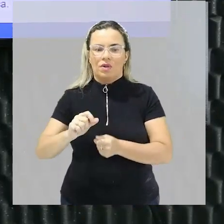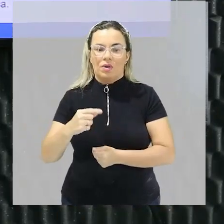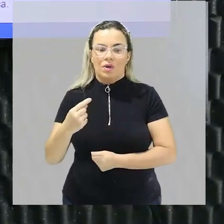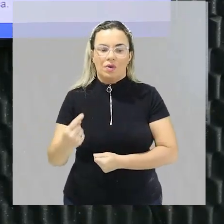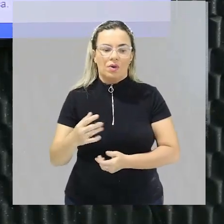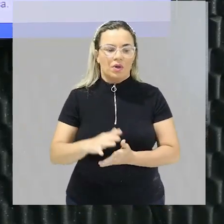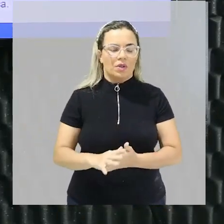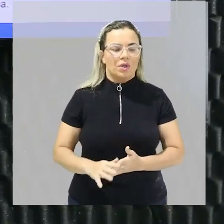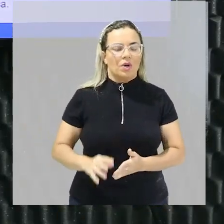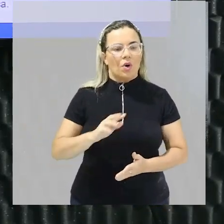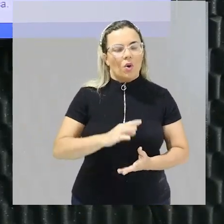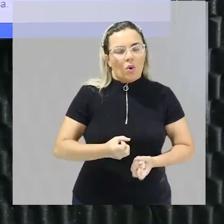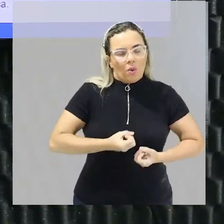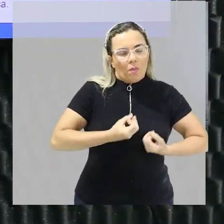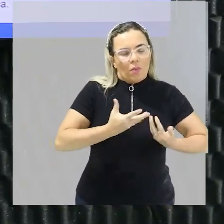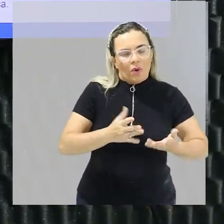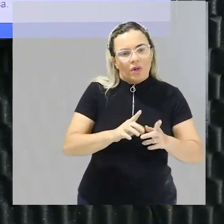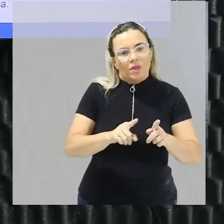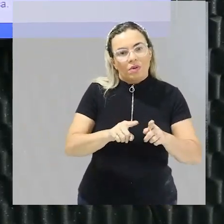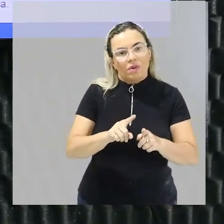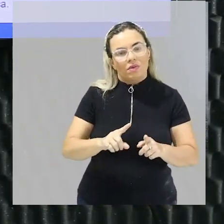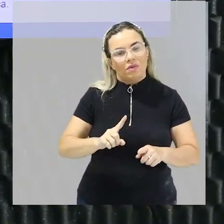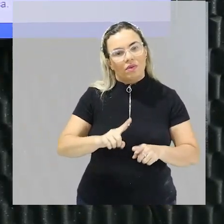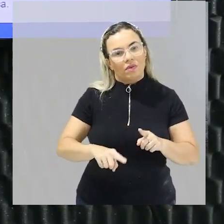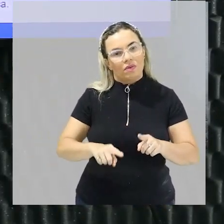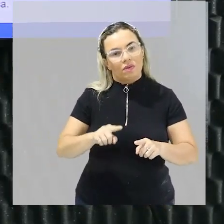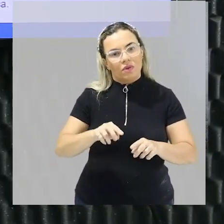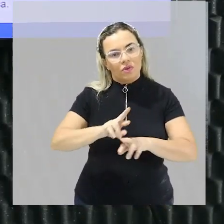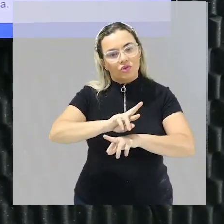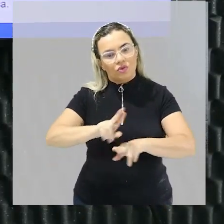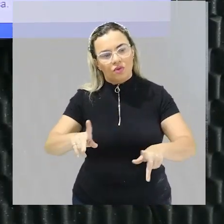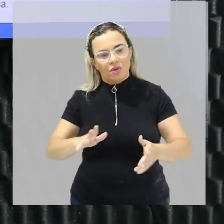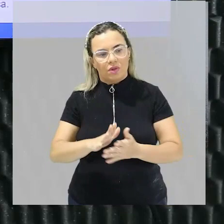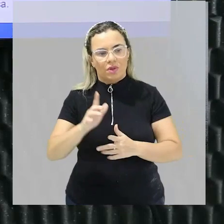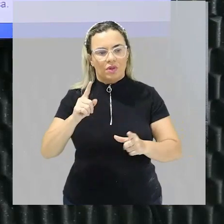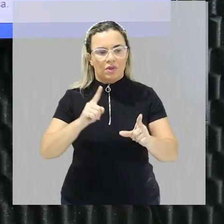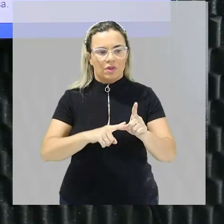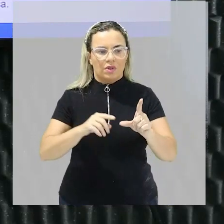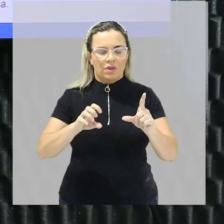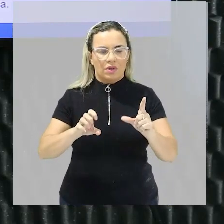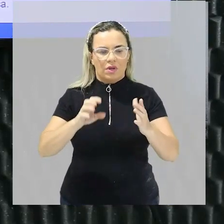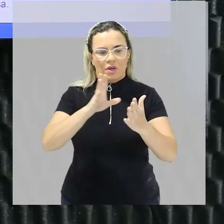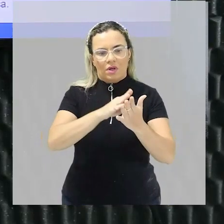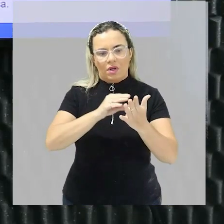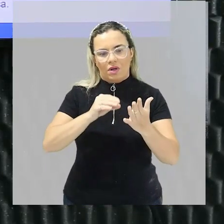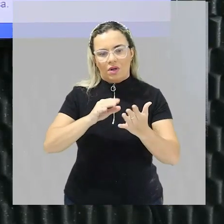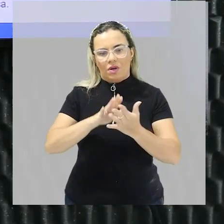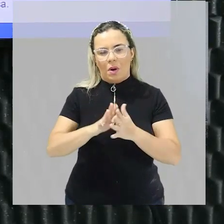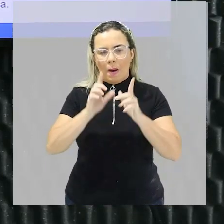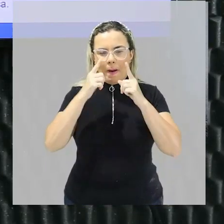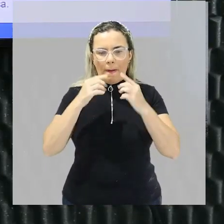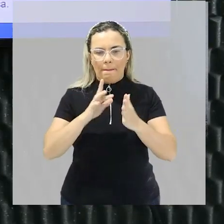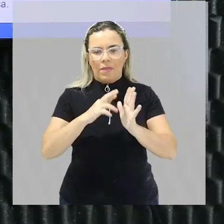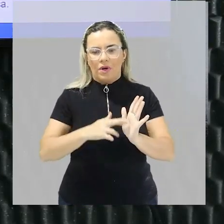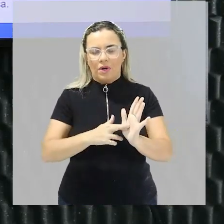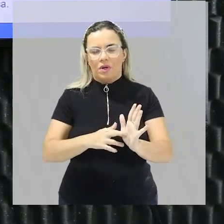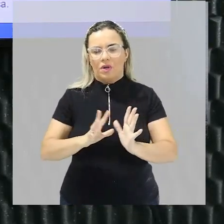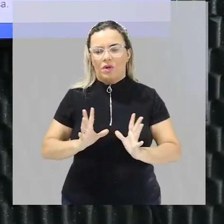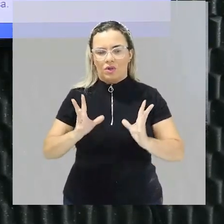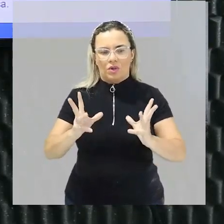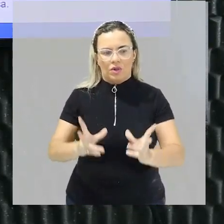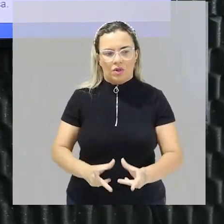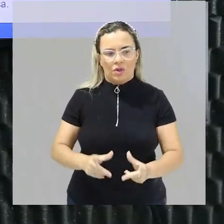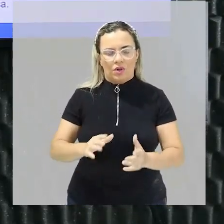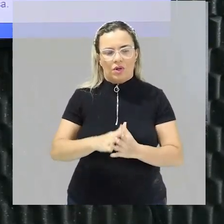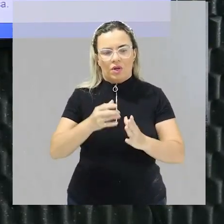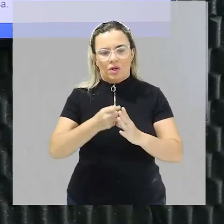texto. A imitação que ocorre na tragédia representa uma ação completa e de caráter elevado, uma forma narrativa e não dramática. Não, a tragédia